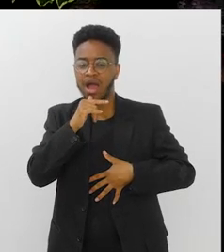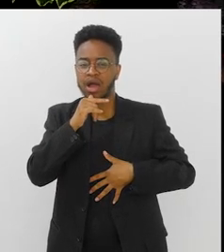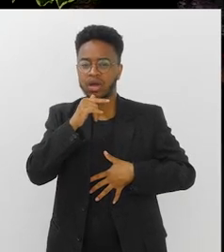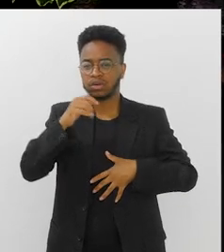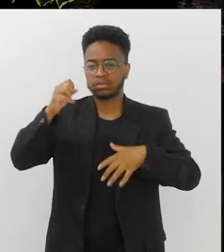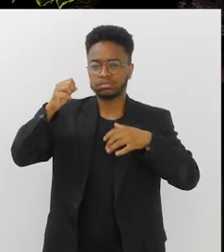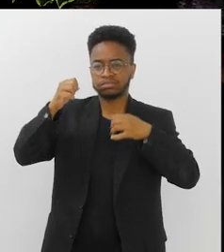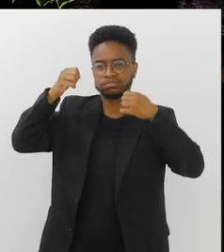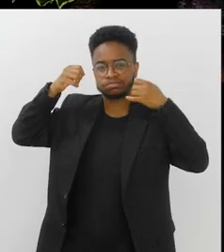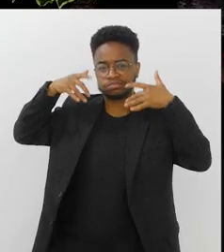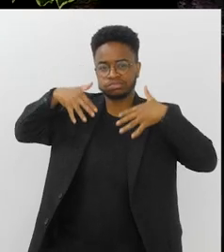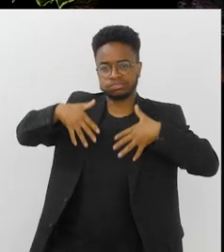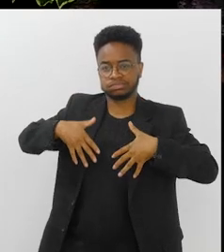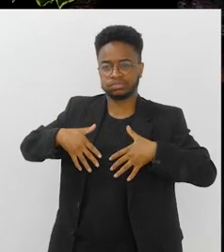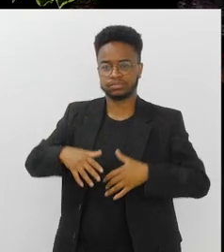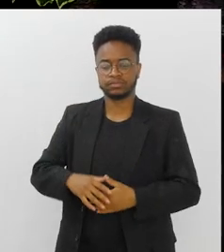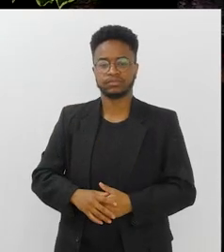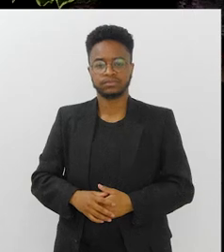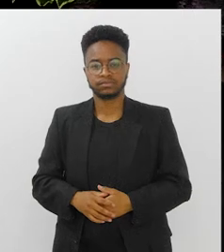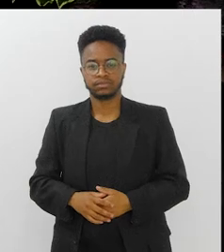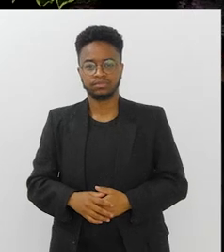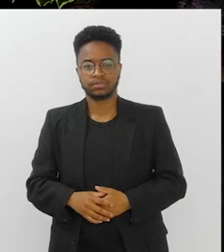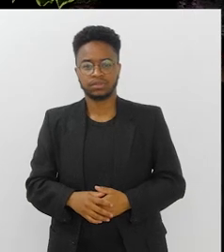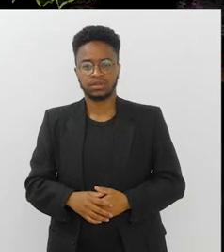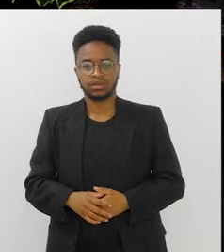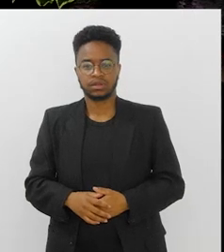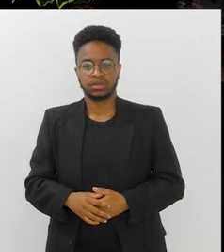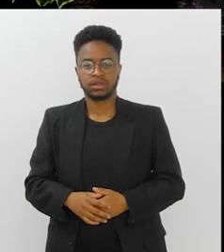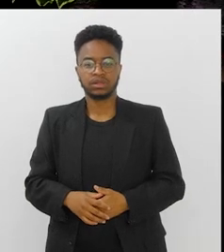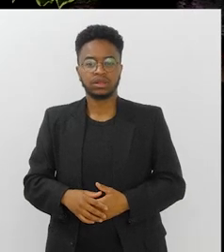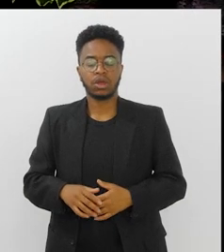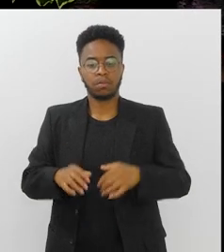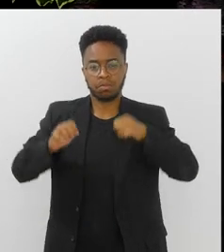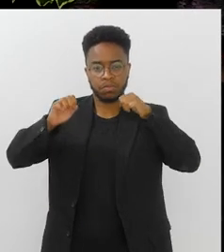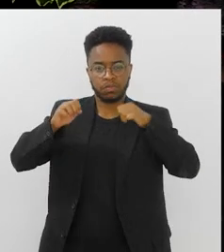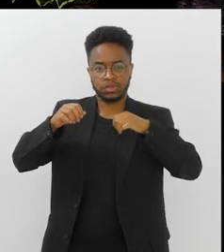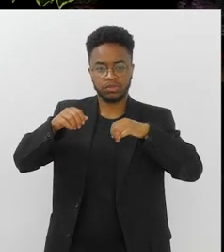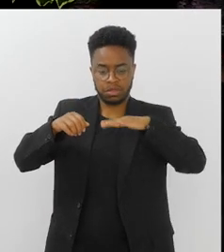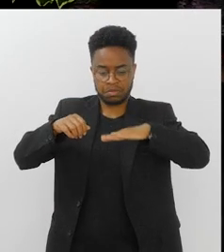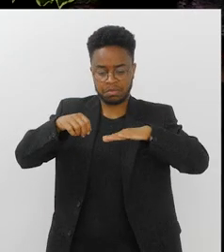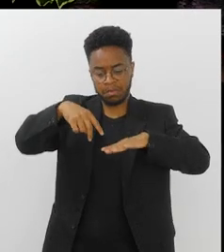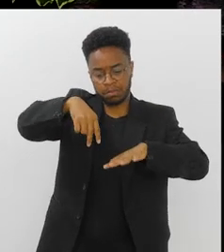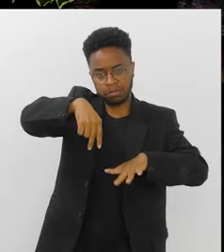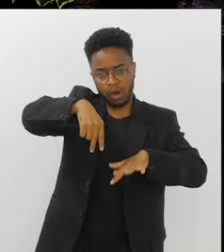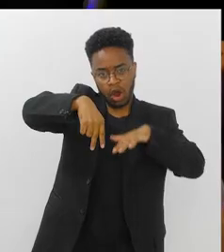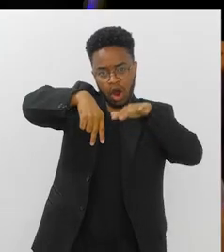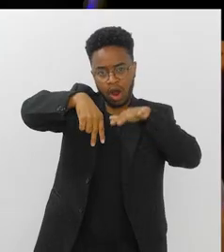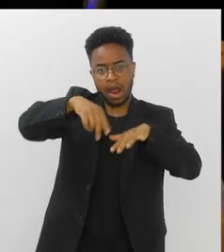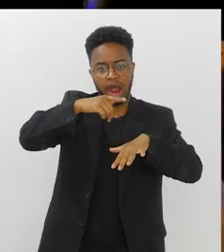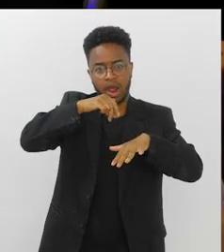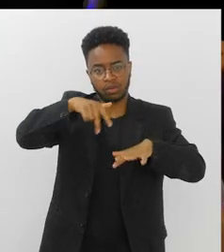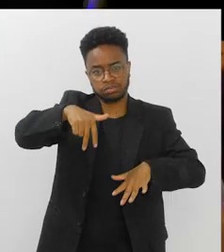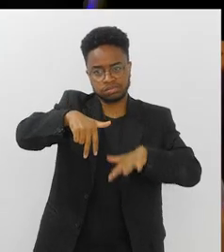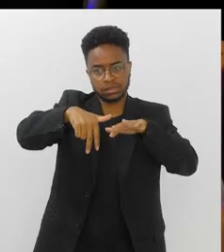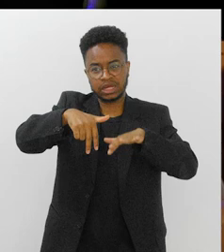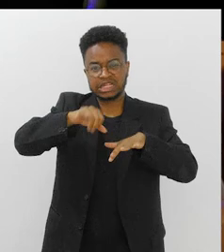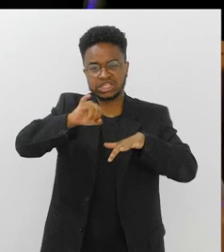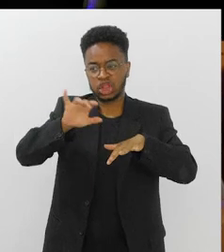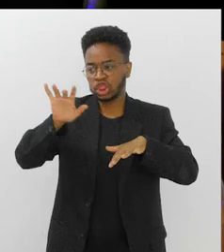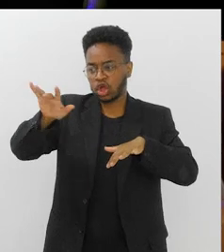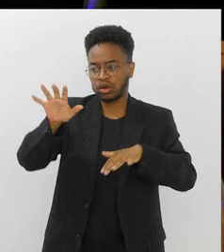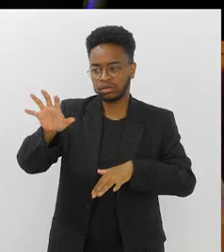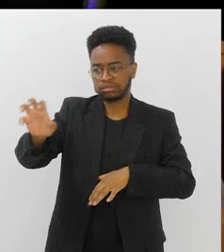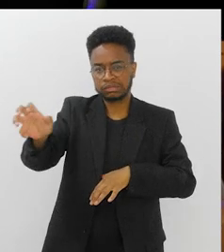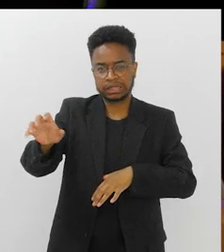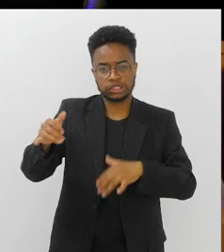né você ligava o chuveiro água ia subindo né até o meio da sua canela Às vezes você ia encostar no no no no registo